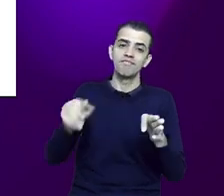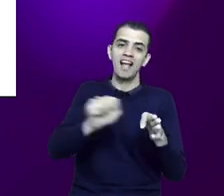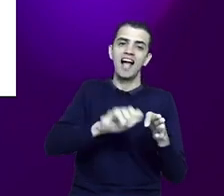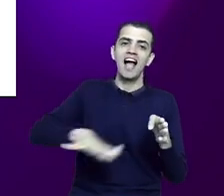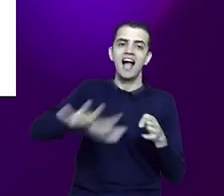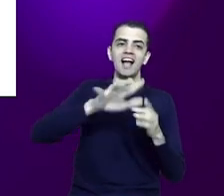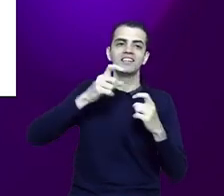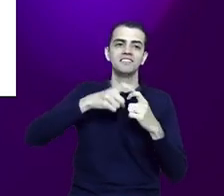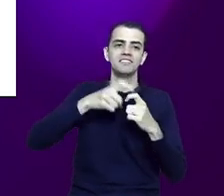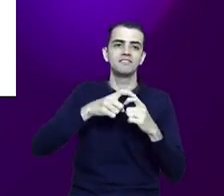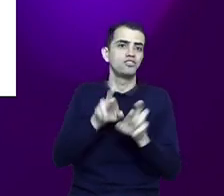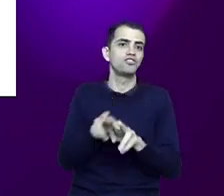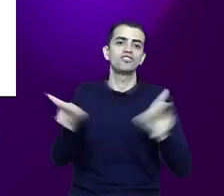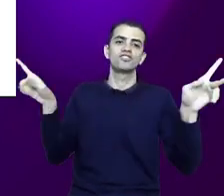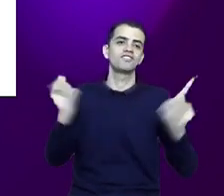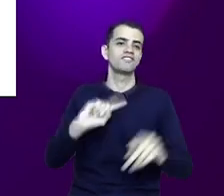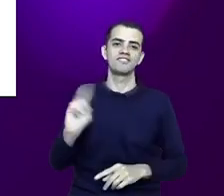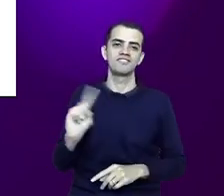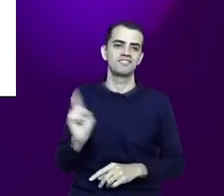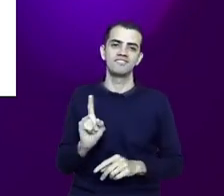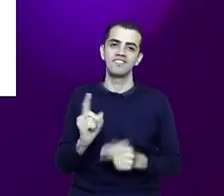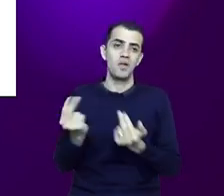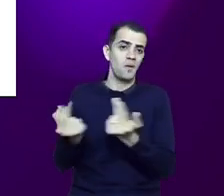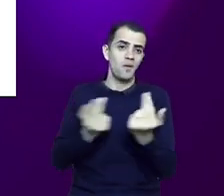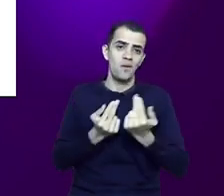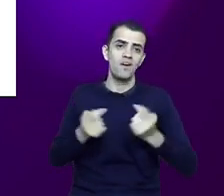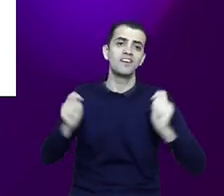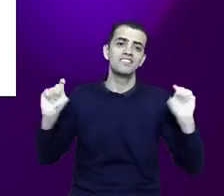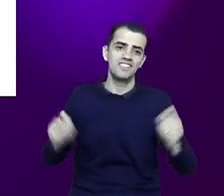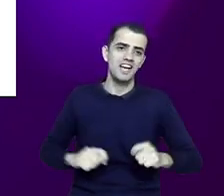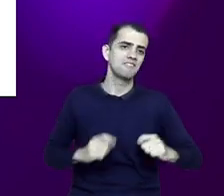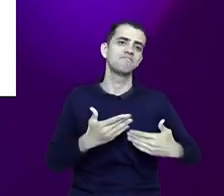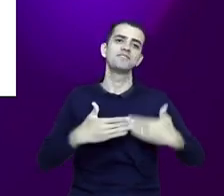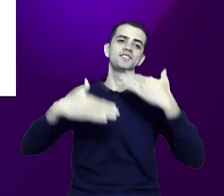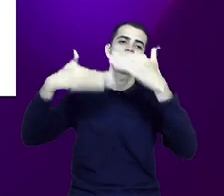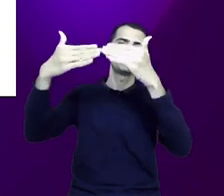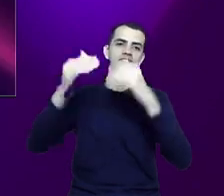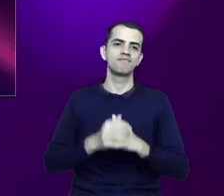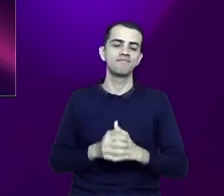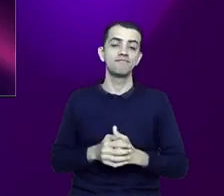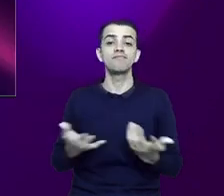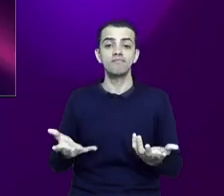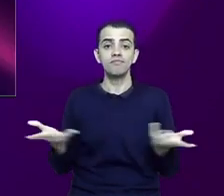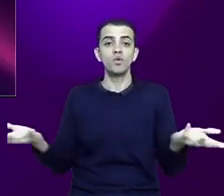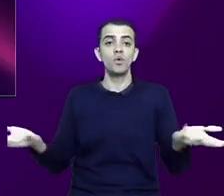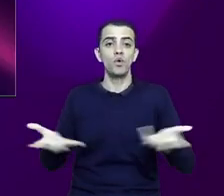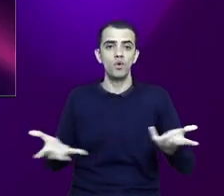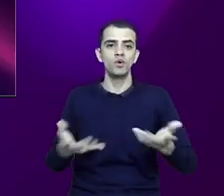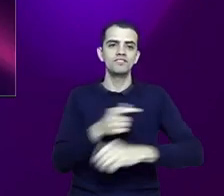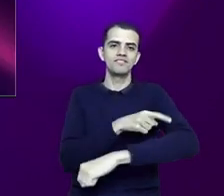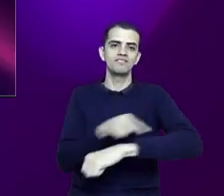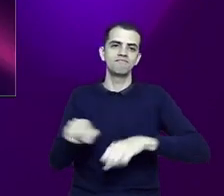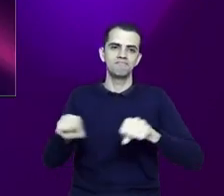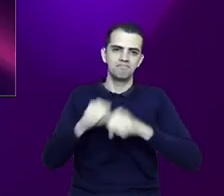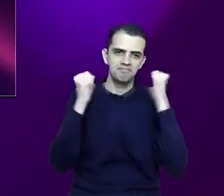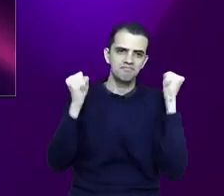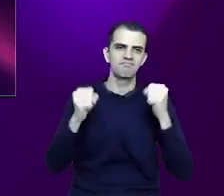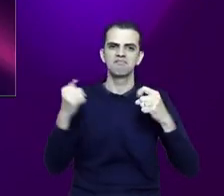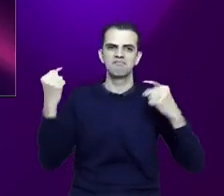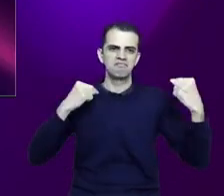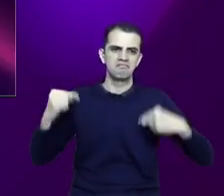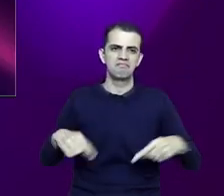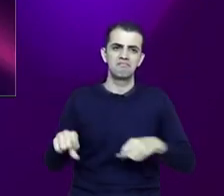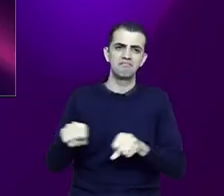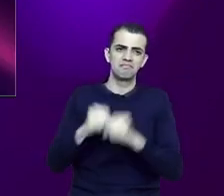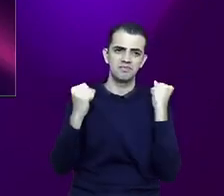não vai ser diferente. Então, especificamente, particularmente nas fraturas, o uso da realidade aumentada para a